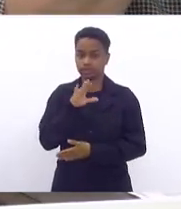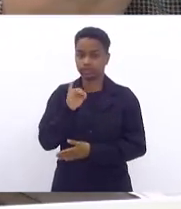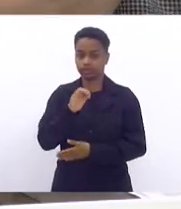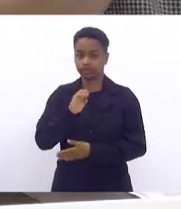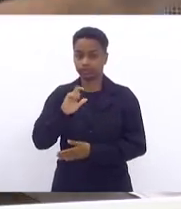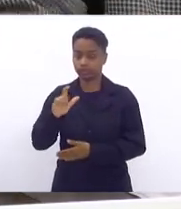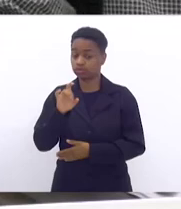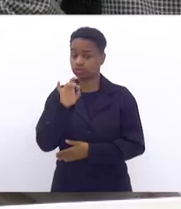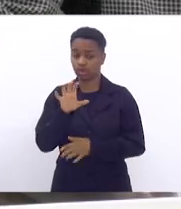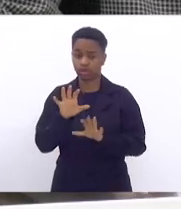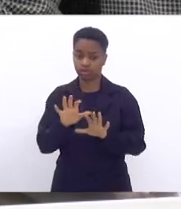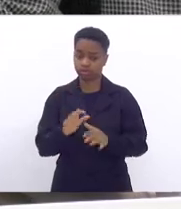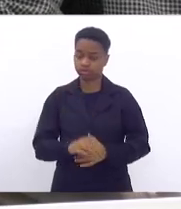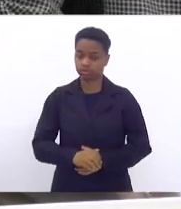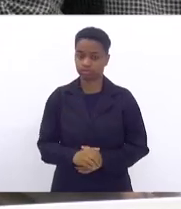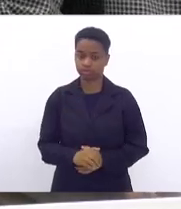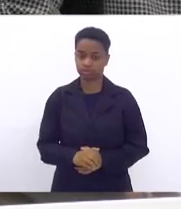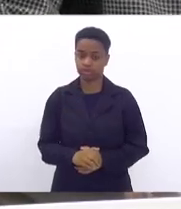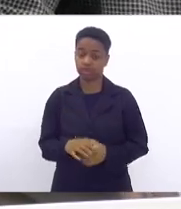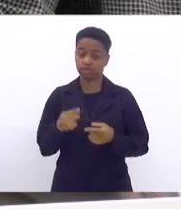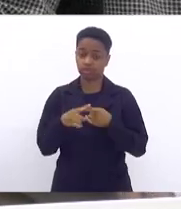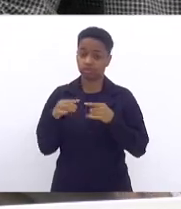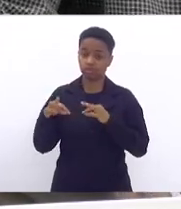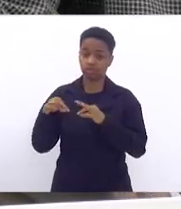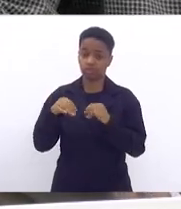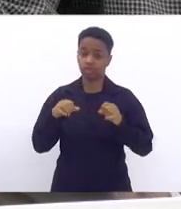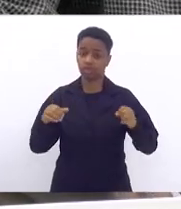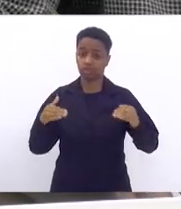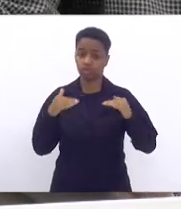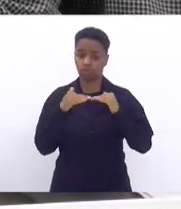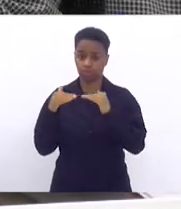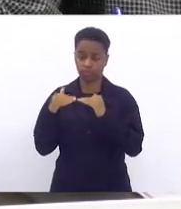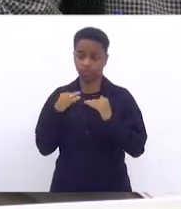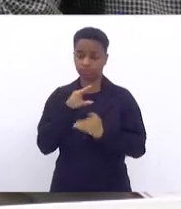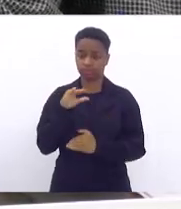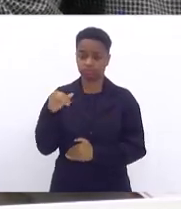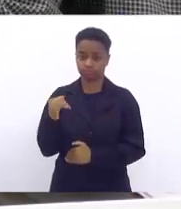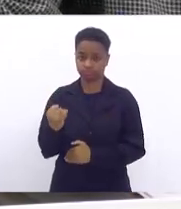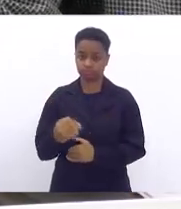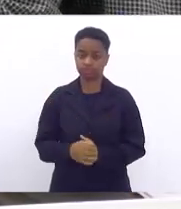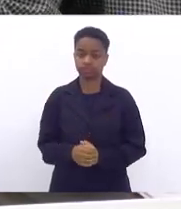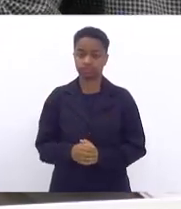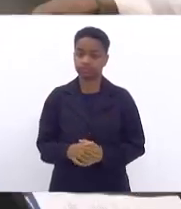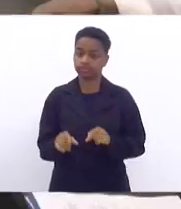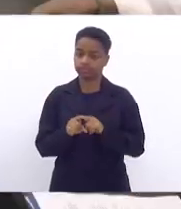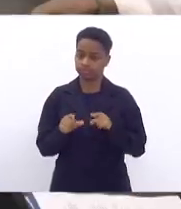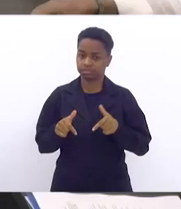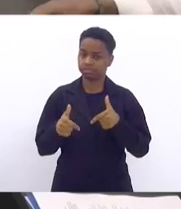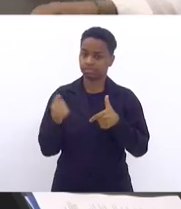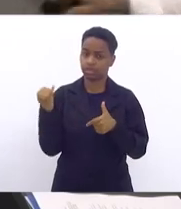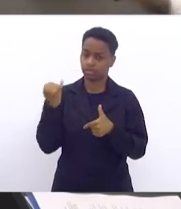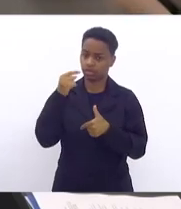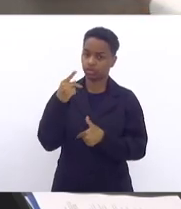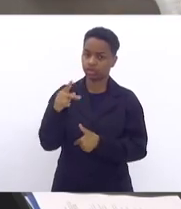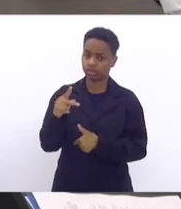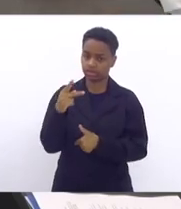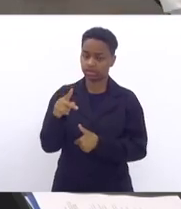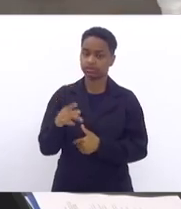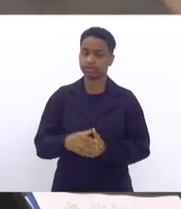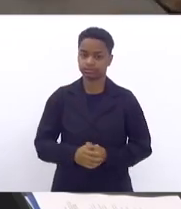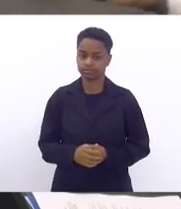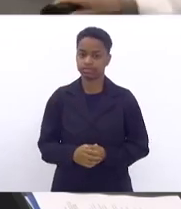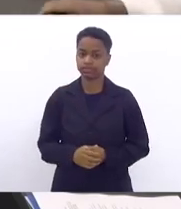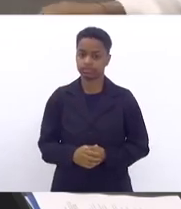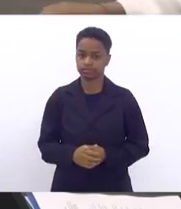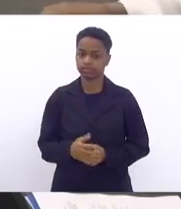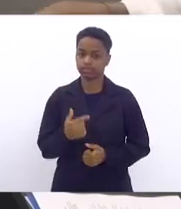era só essa questão. Como foi unânime na CCJ? Não, e um grande... grande iniciativa de Vossa Excelência. Com o deputado,